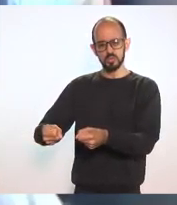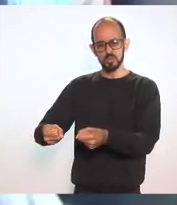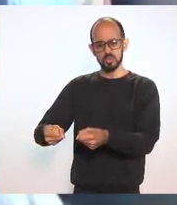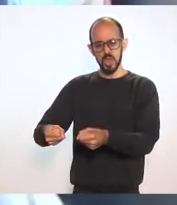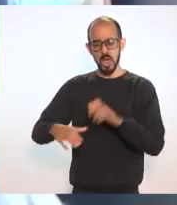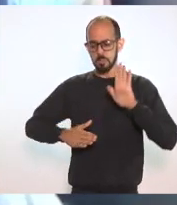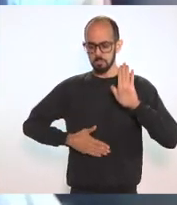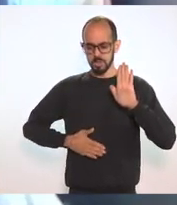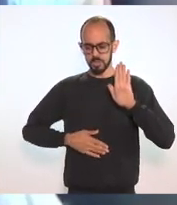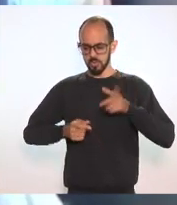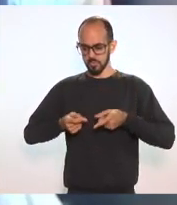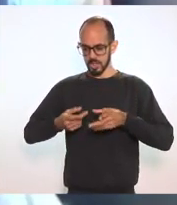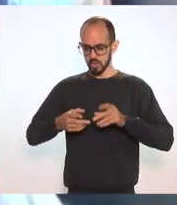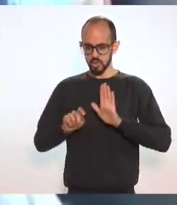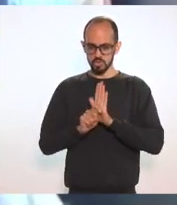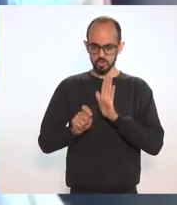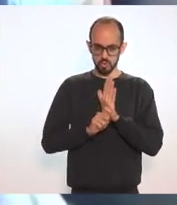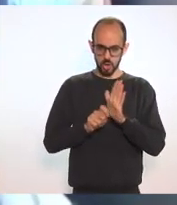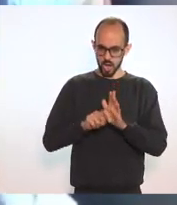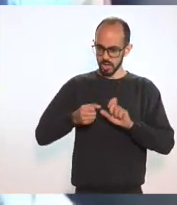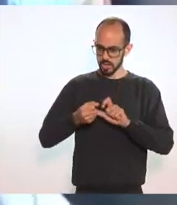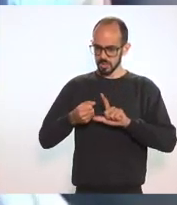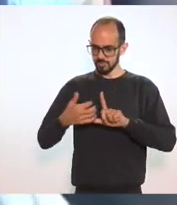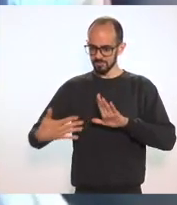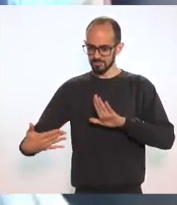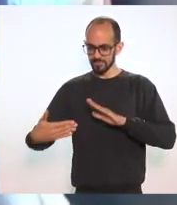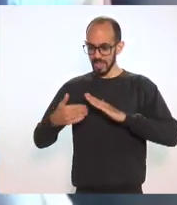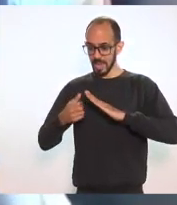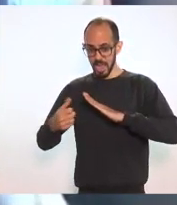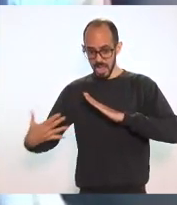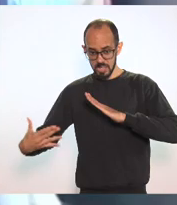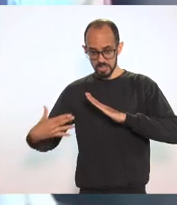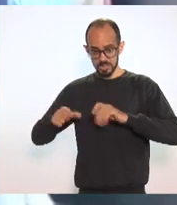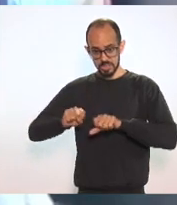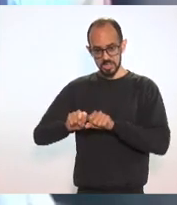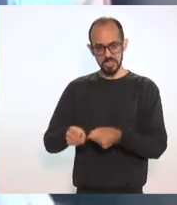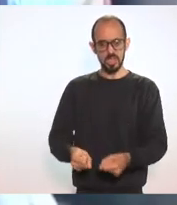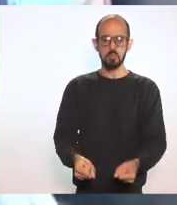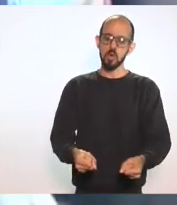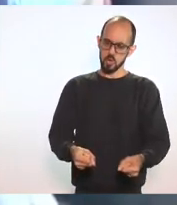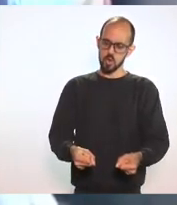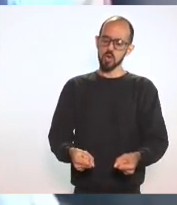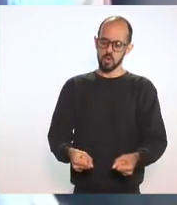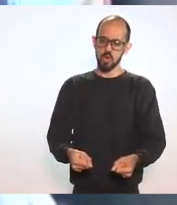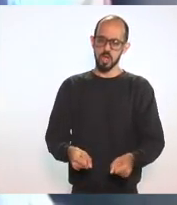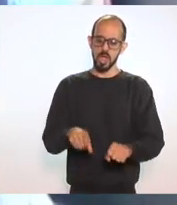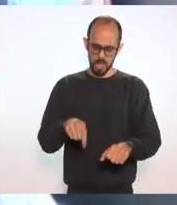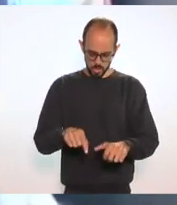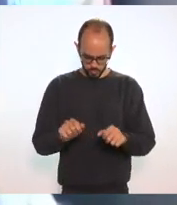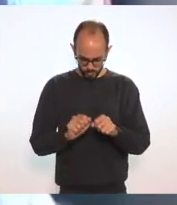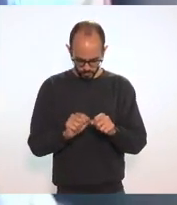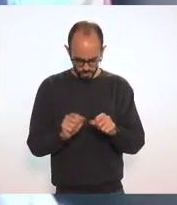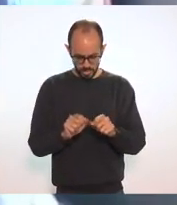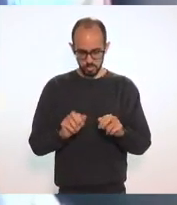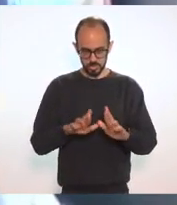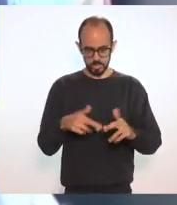comando, o terceiro comando puro, como foi elucidado nessas reuniões. Eu